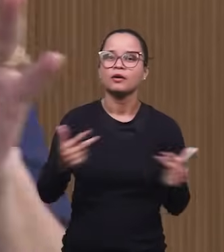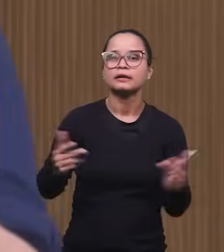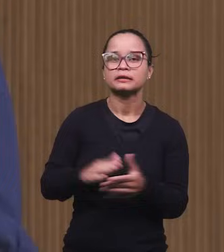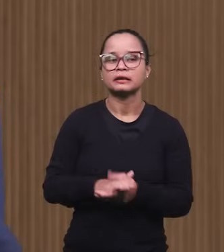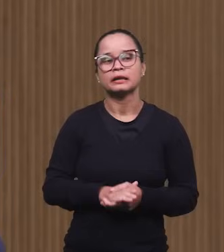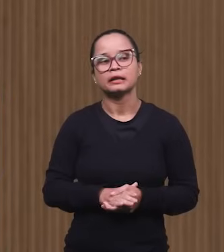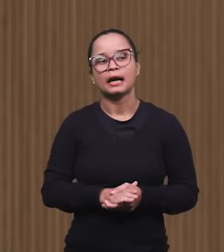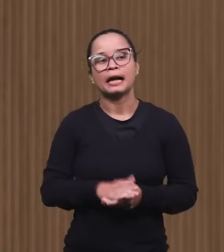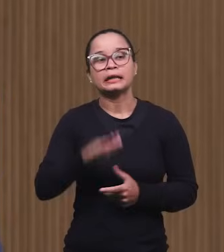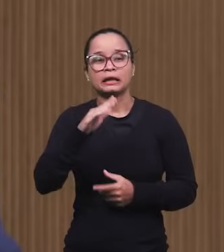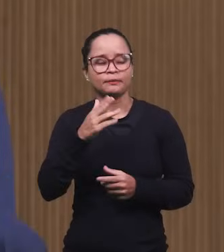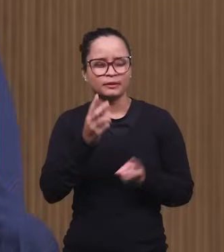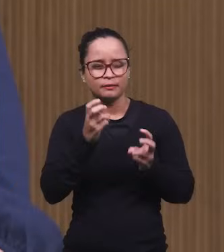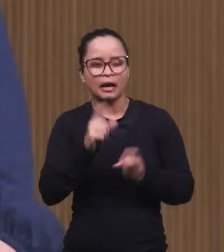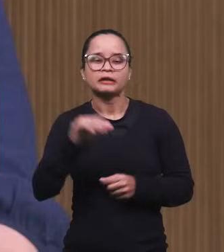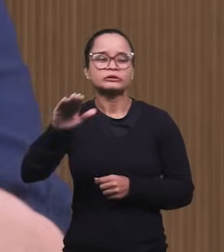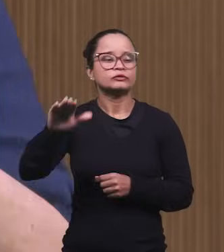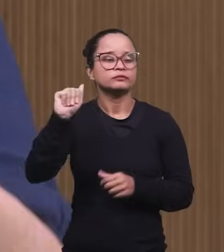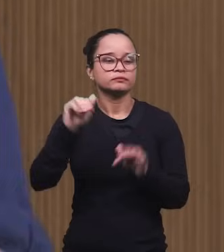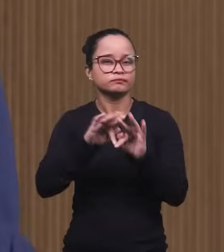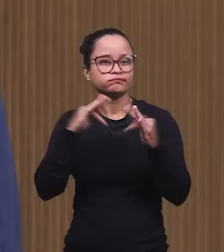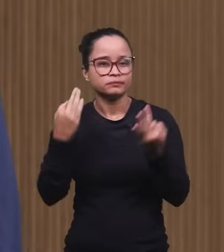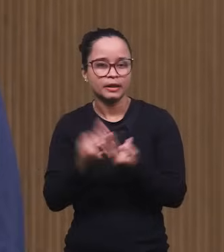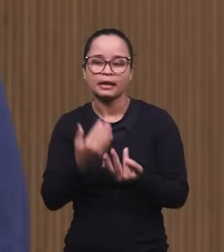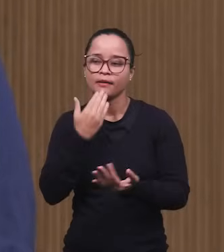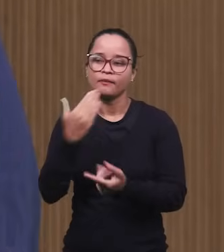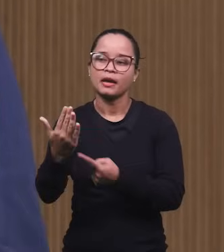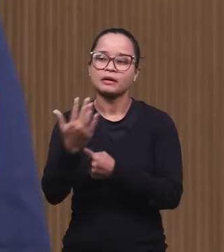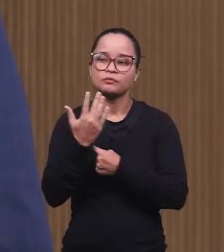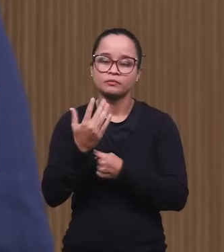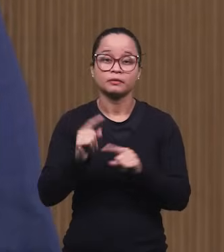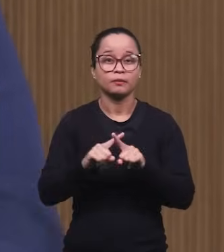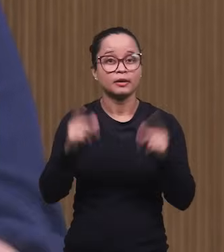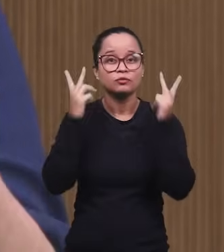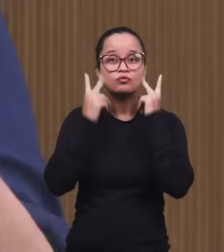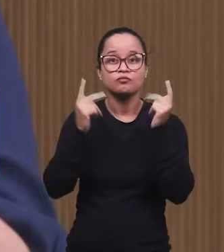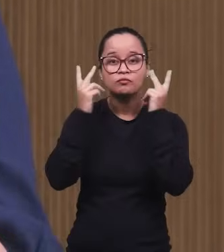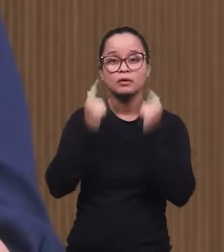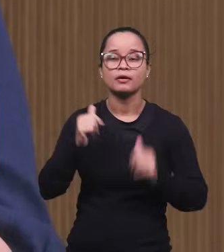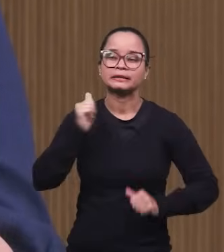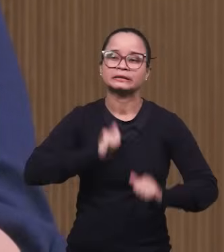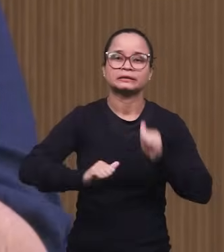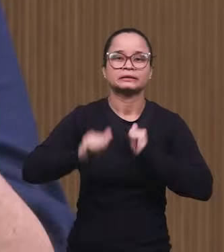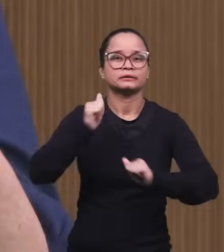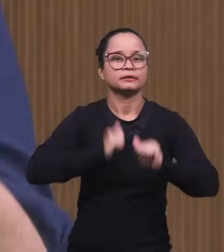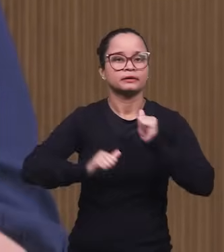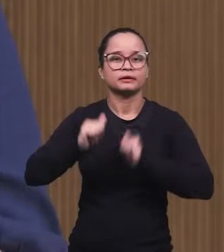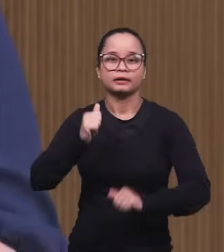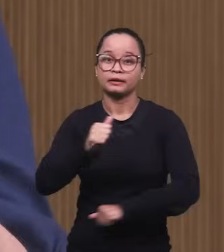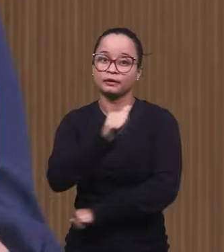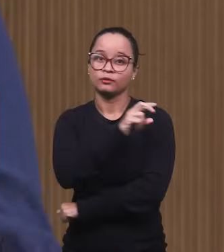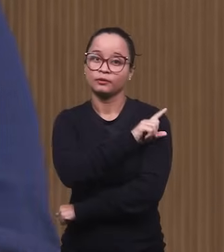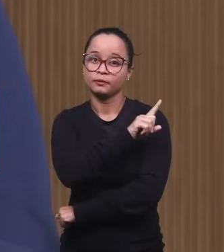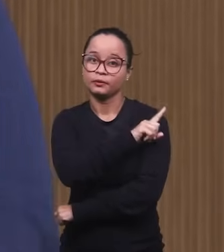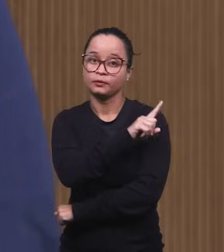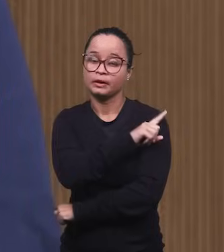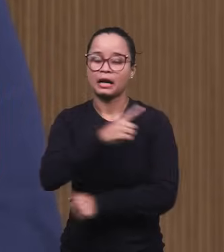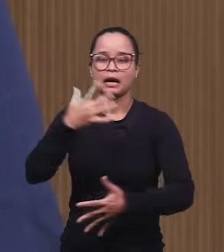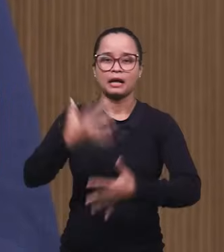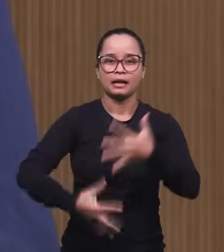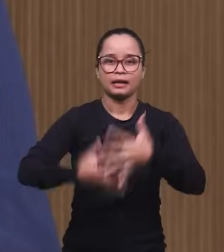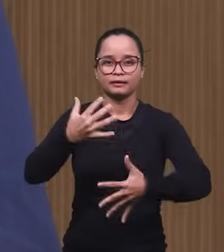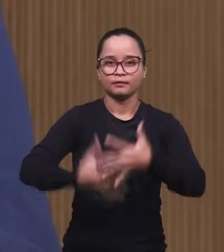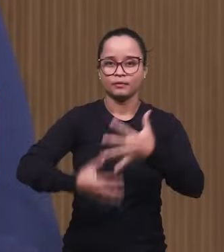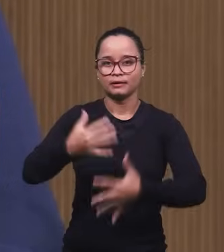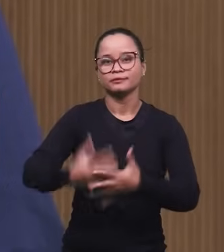alguma dificuldade, a gente chama a família, a gente pede ajuda, mas normalmente a sociedade, no primeiro ano, atrapalha muito